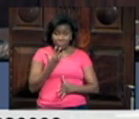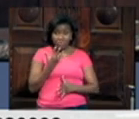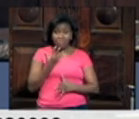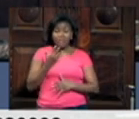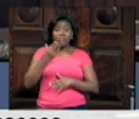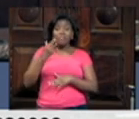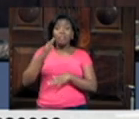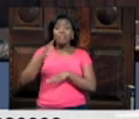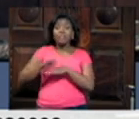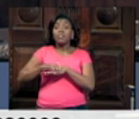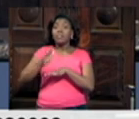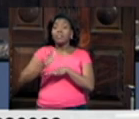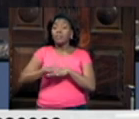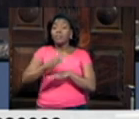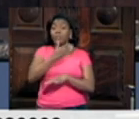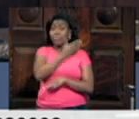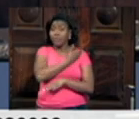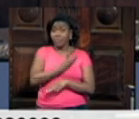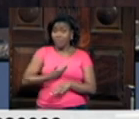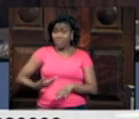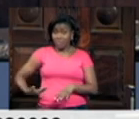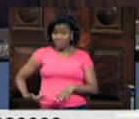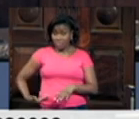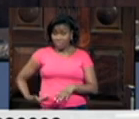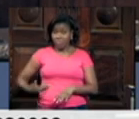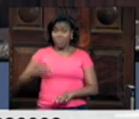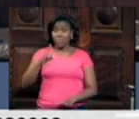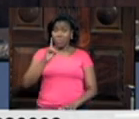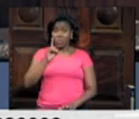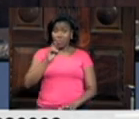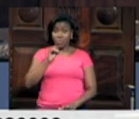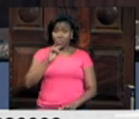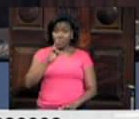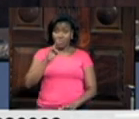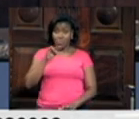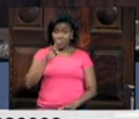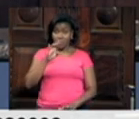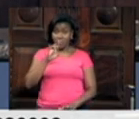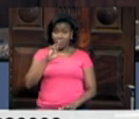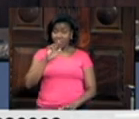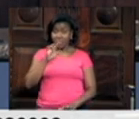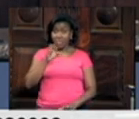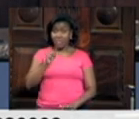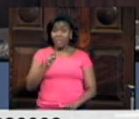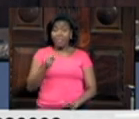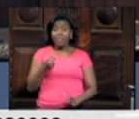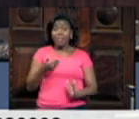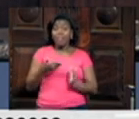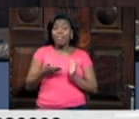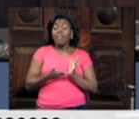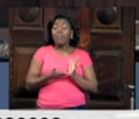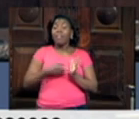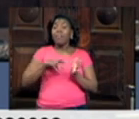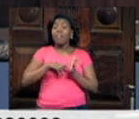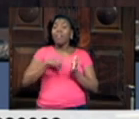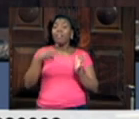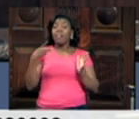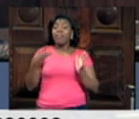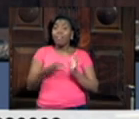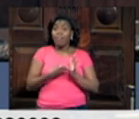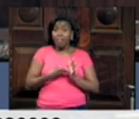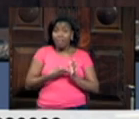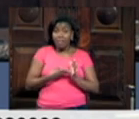emitidos pelo governador do estado, o senhor Dornelles, isto nada mais, nada menos é do que